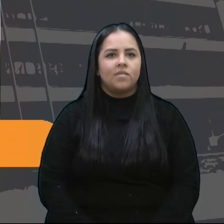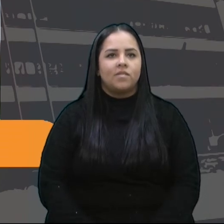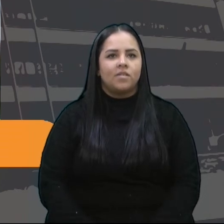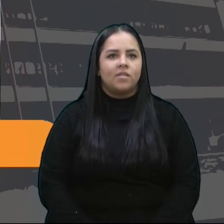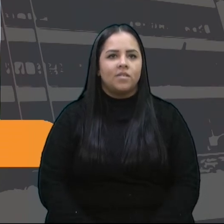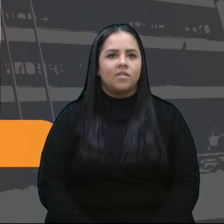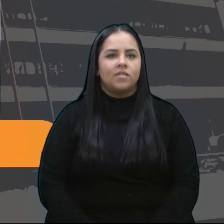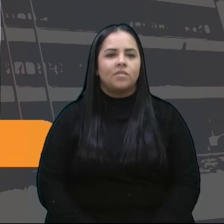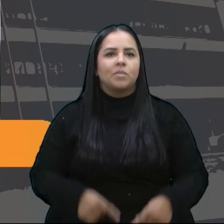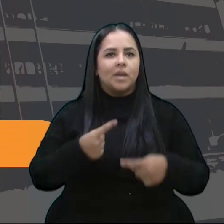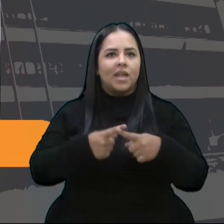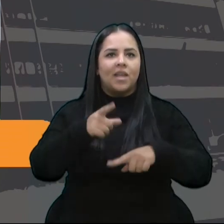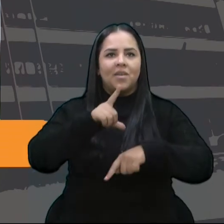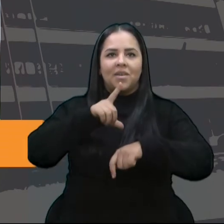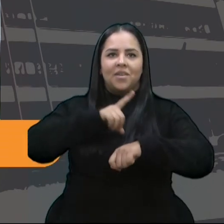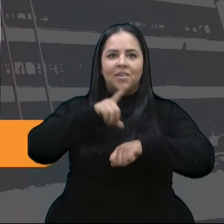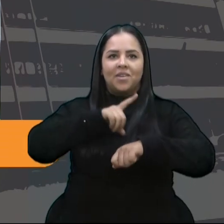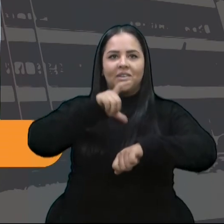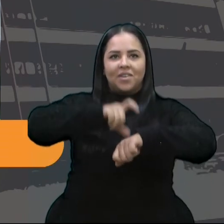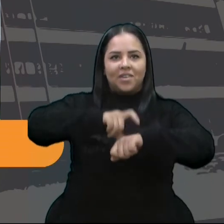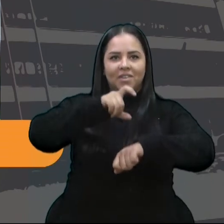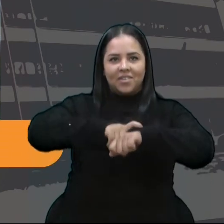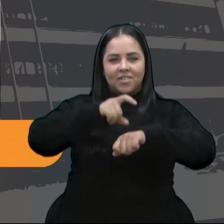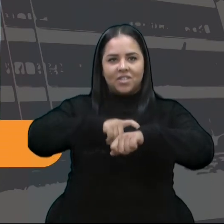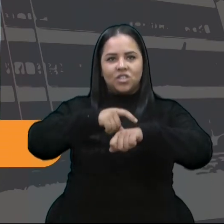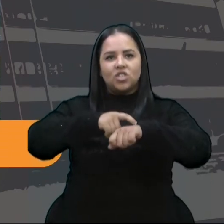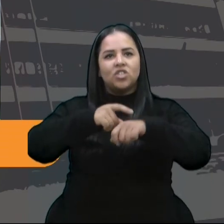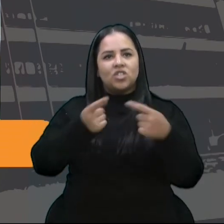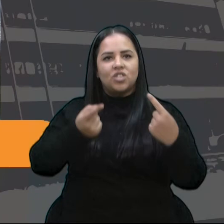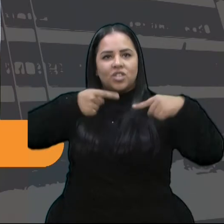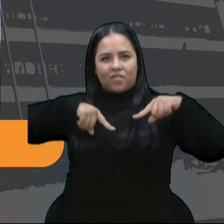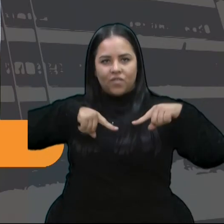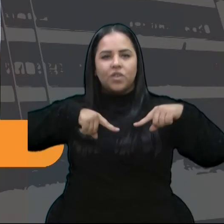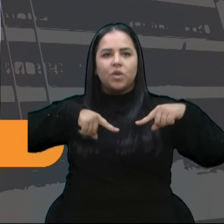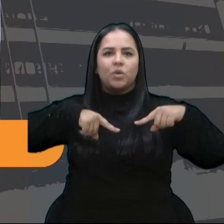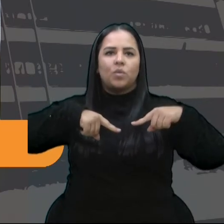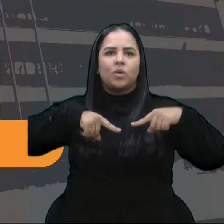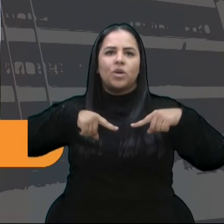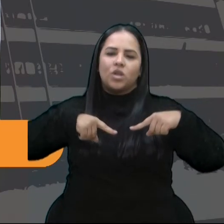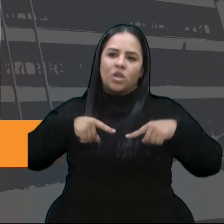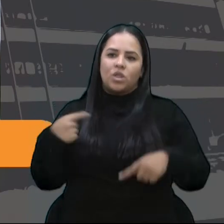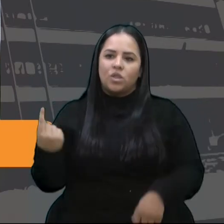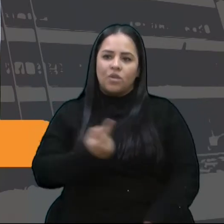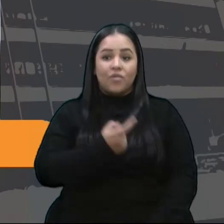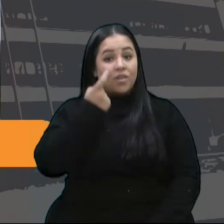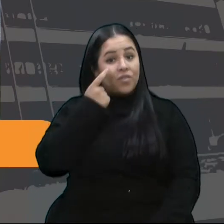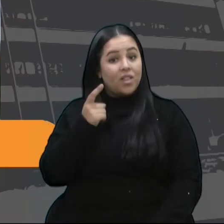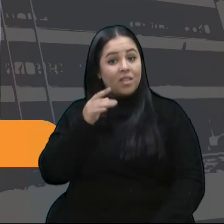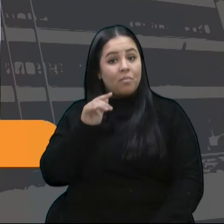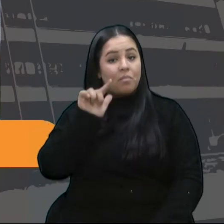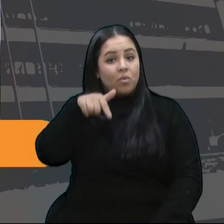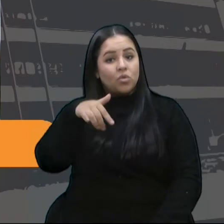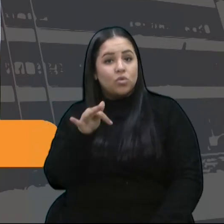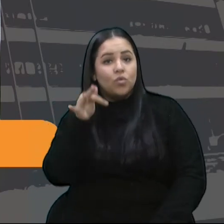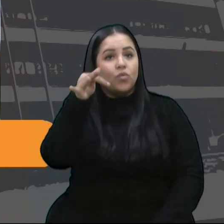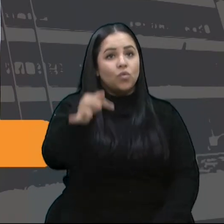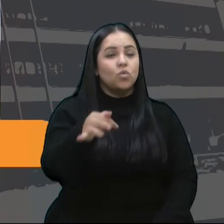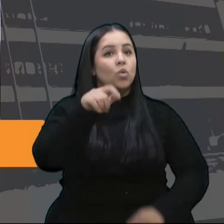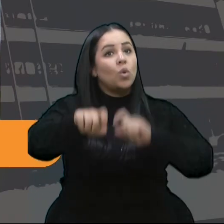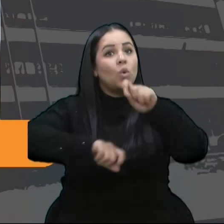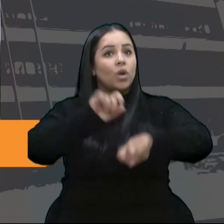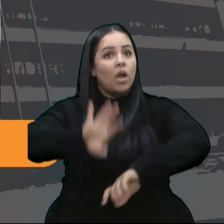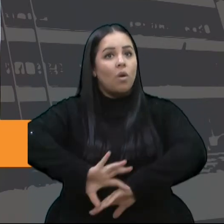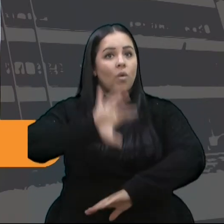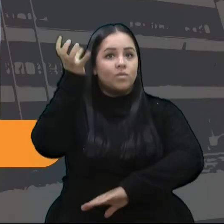que foi um momento bem desafiador e que ainda a gente vai saber lá na frente quais são os frutos, né? Também